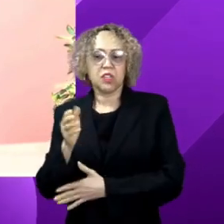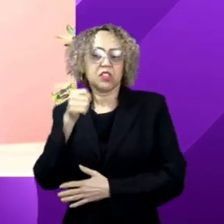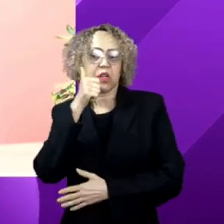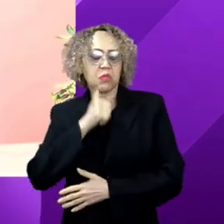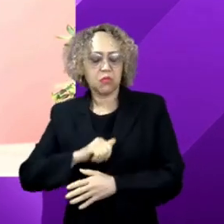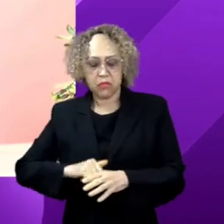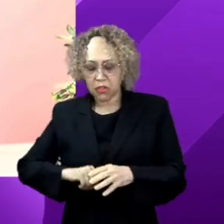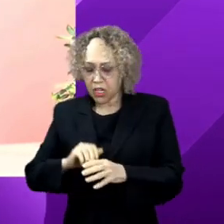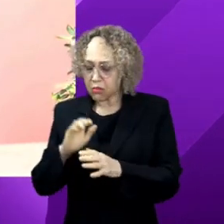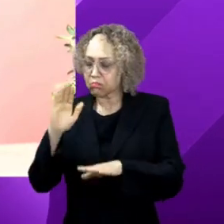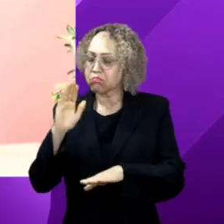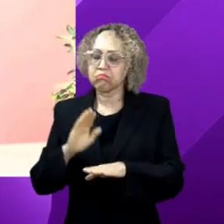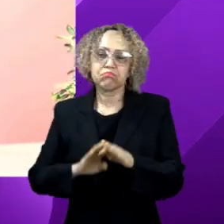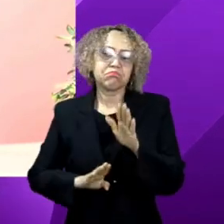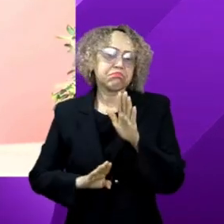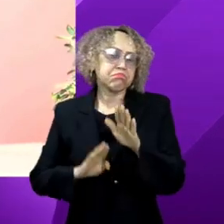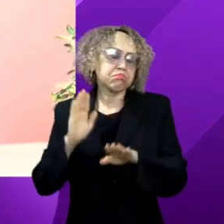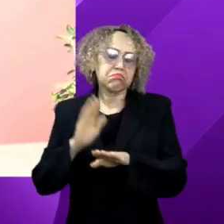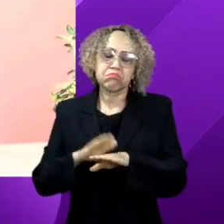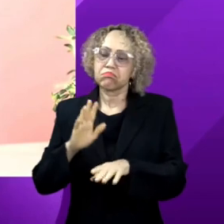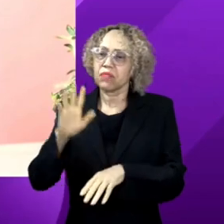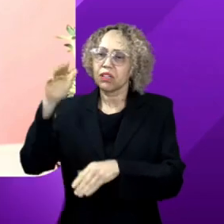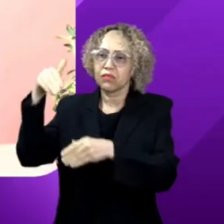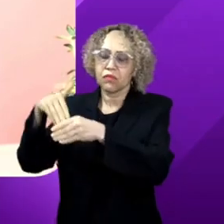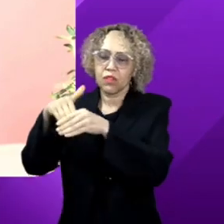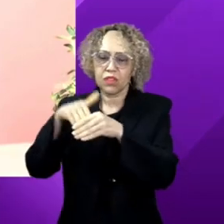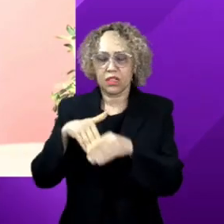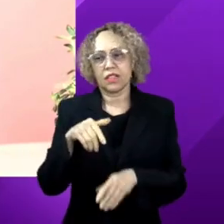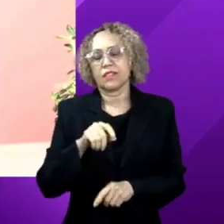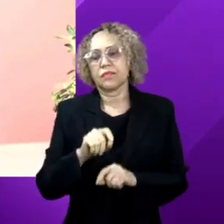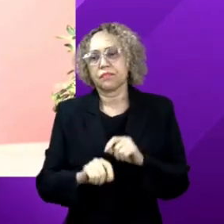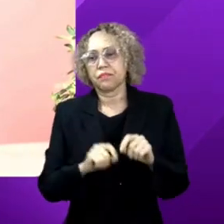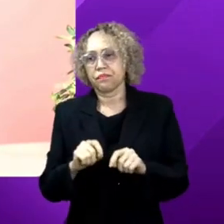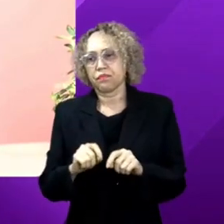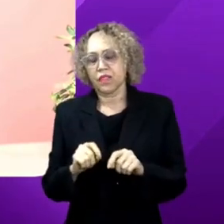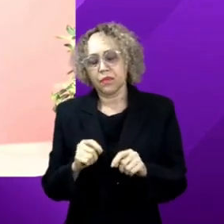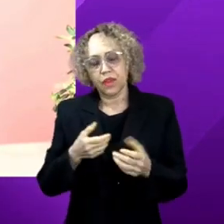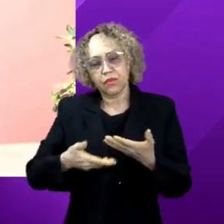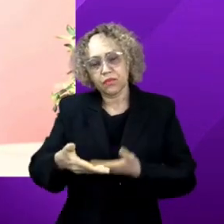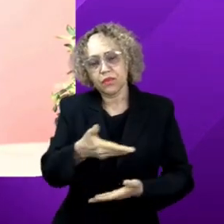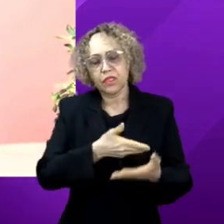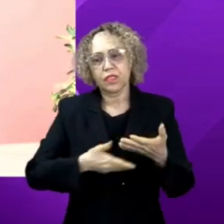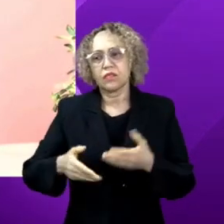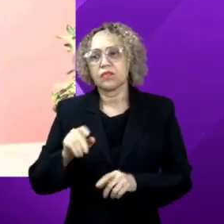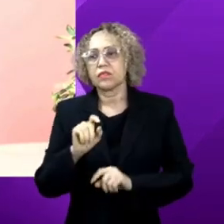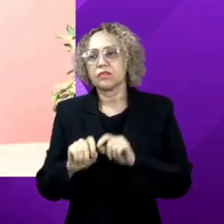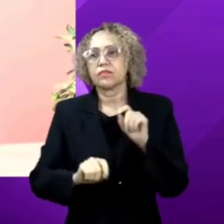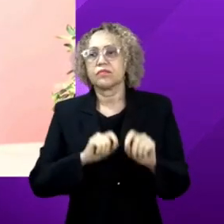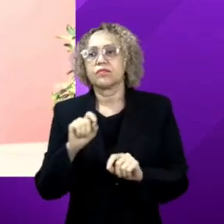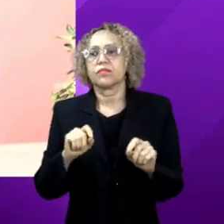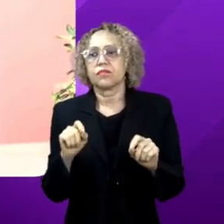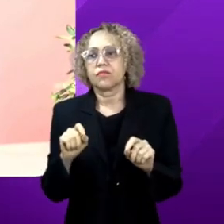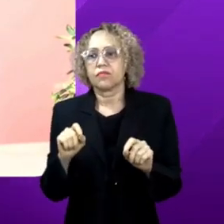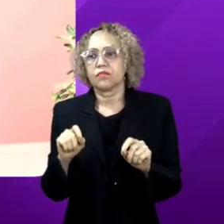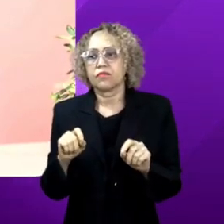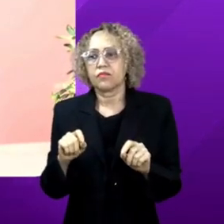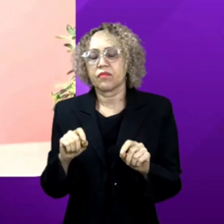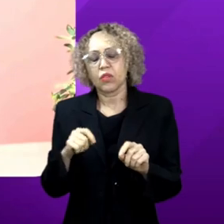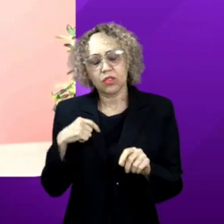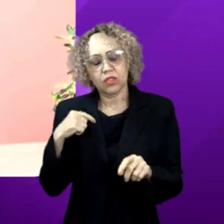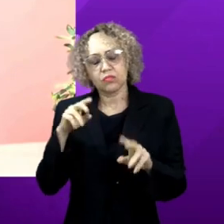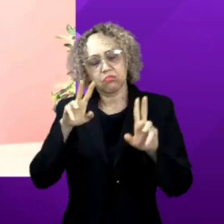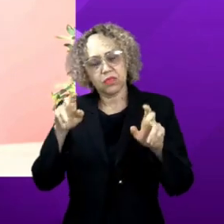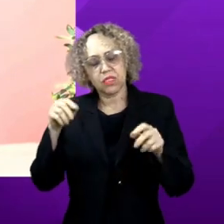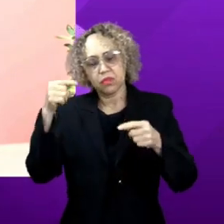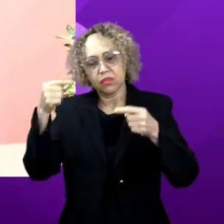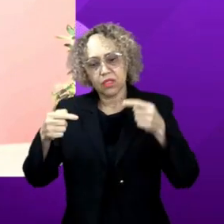convidada, pelas companheiras aqui do Elas por Elas para compartilhar um pouquinho com vocês sobre o que a gente tem debatido aqui